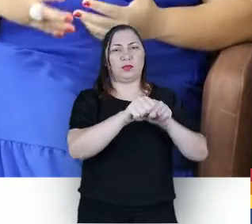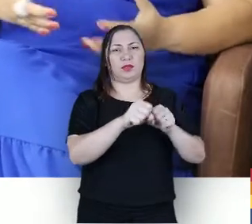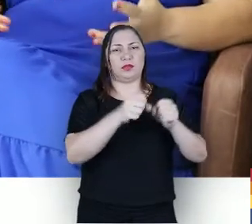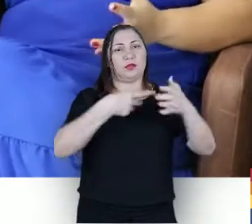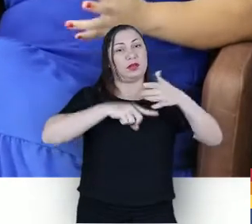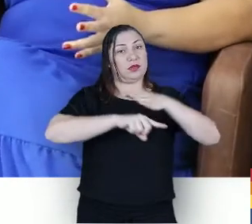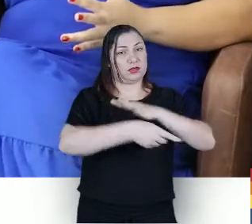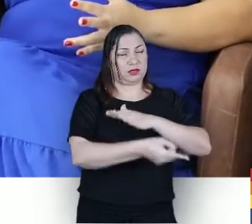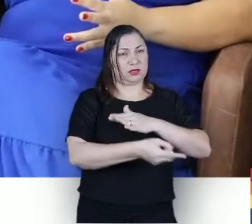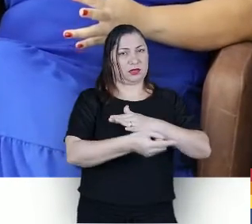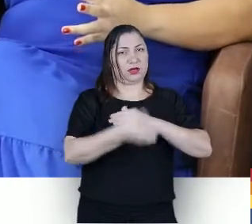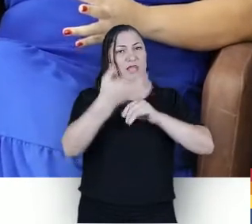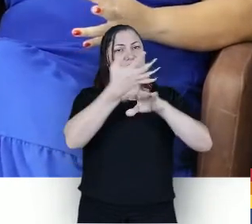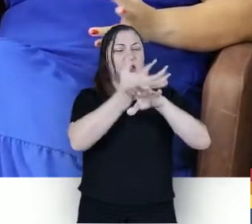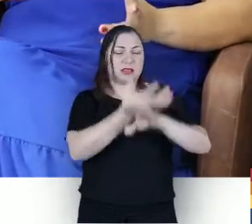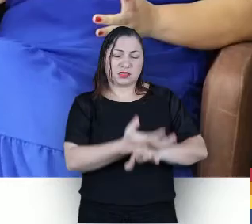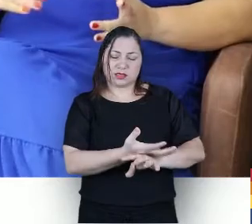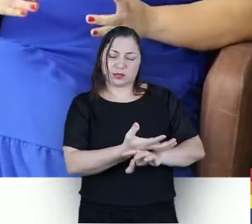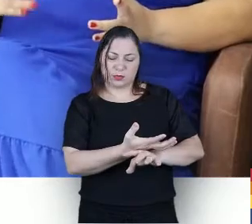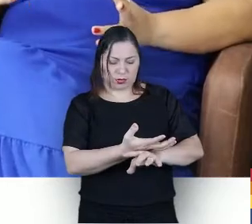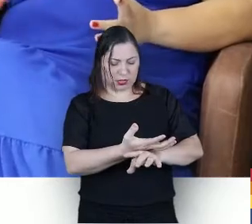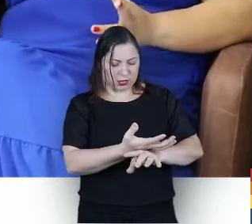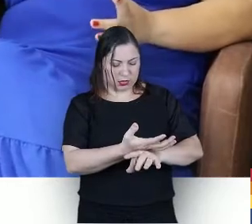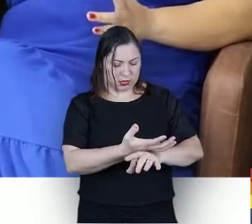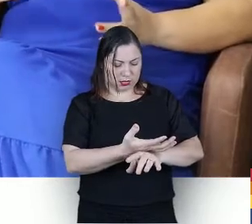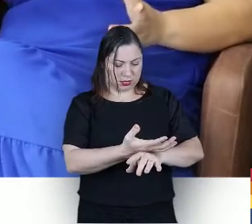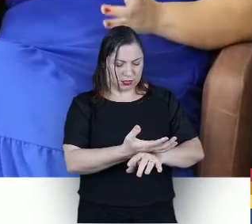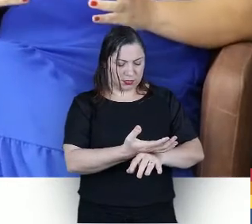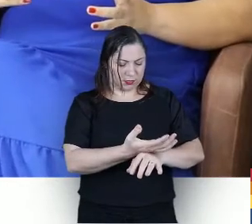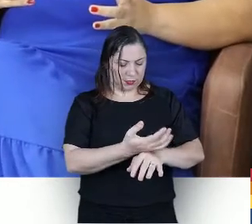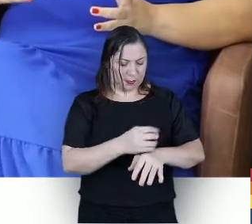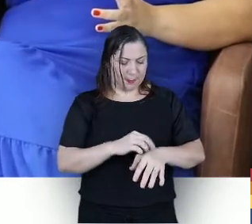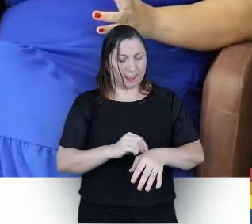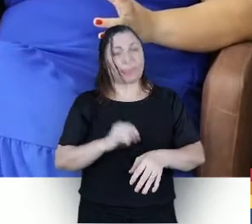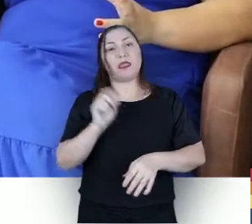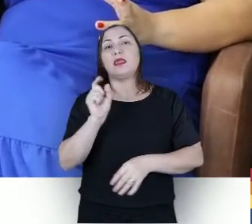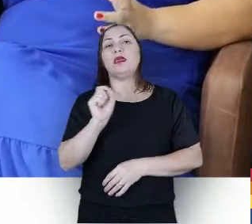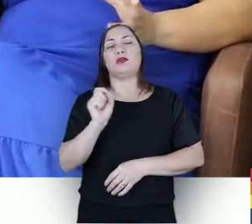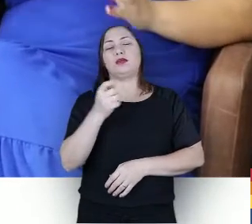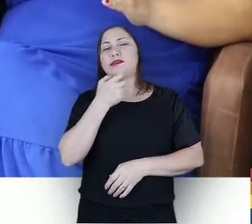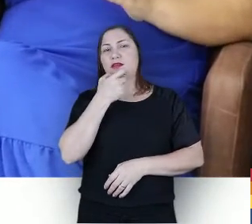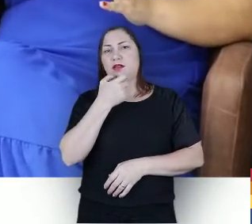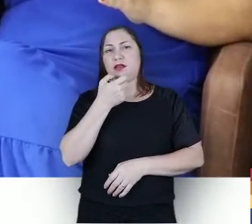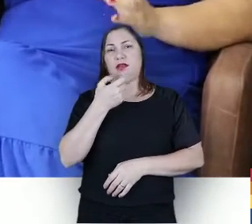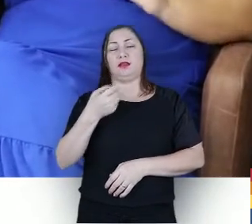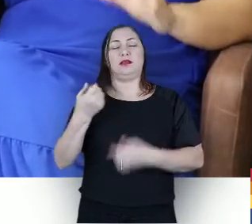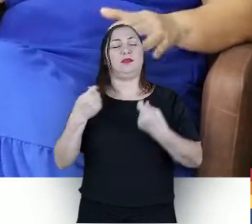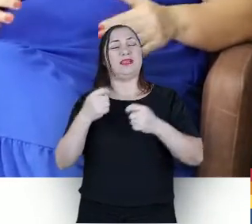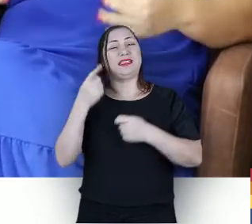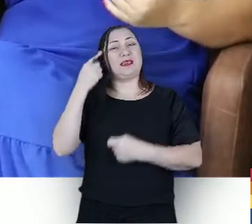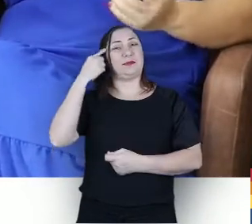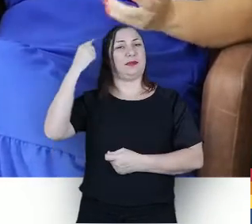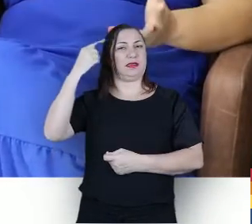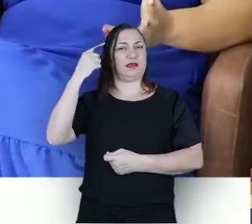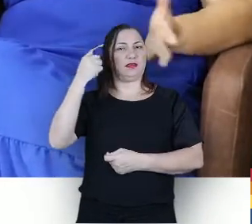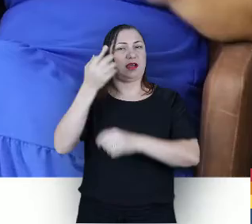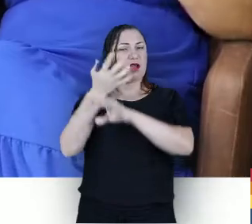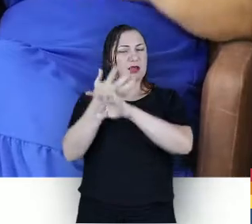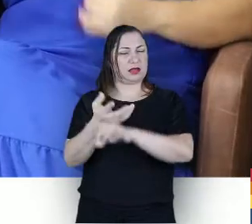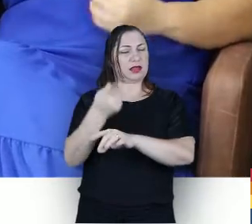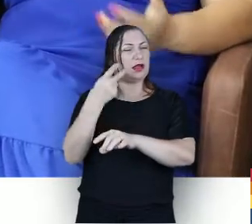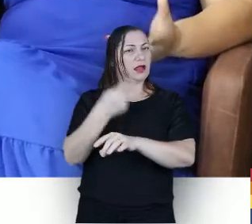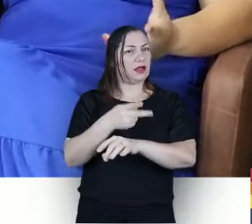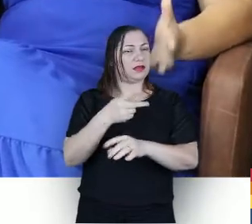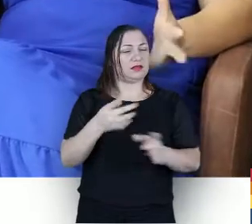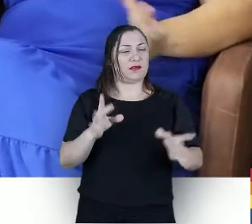da formação geral básica, e aí a gente pode utilizar aqueles nos itinerários formativos para um aprofundamento